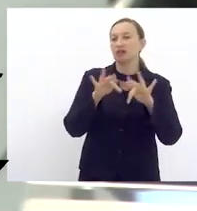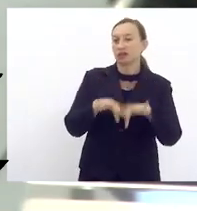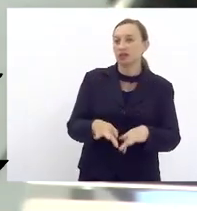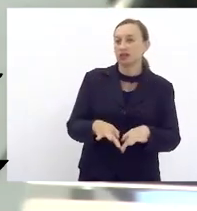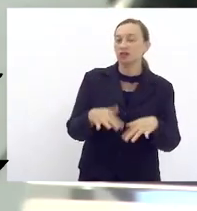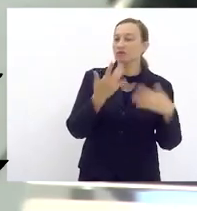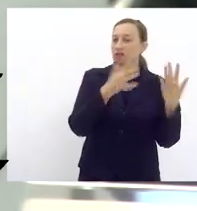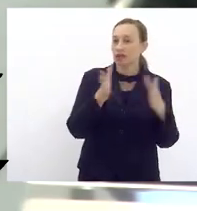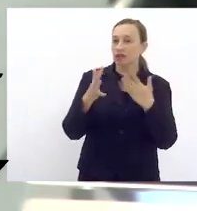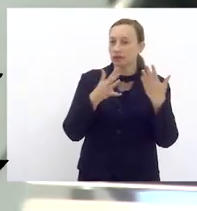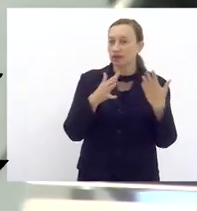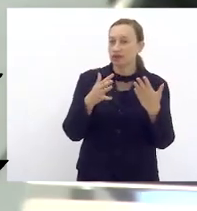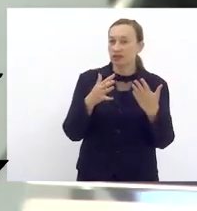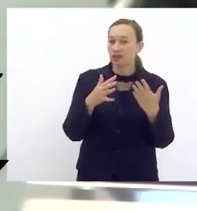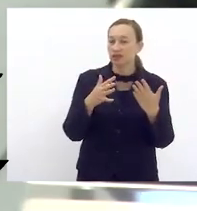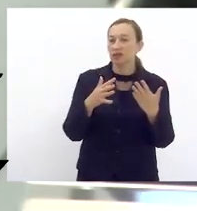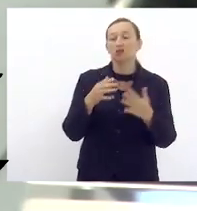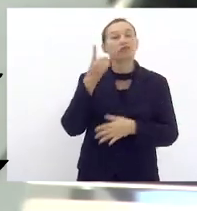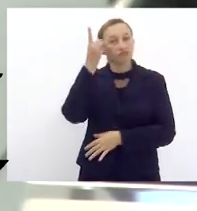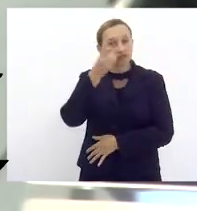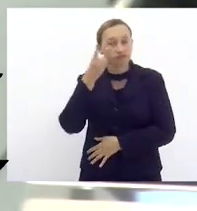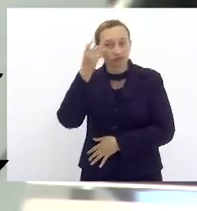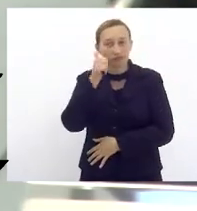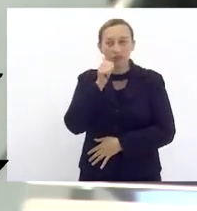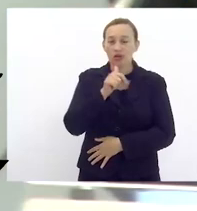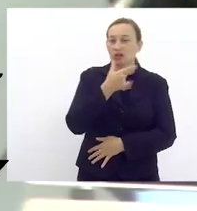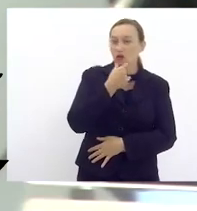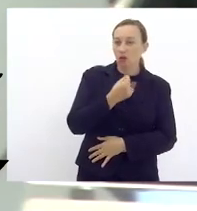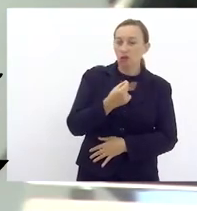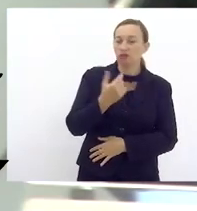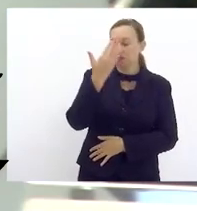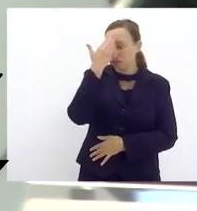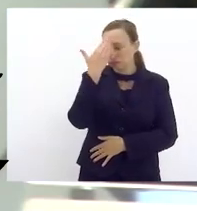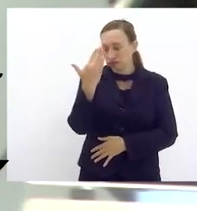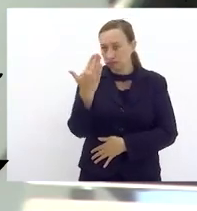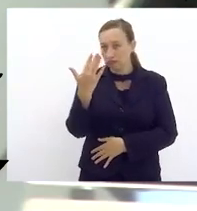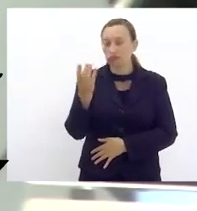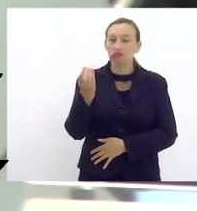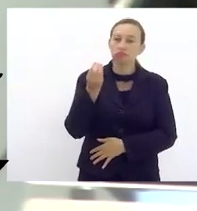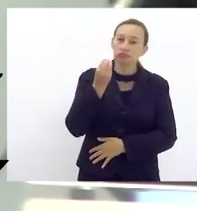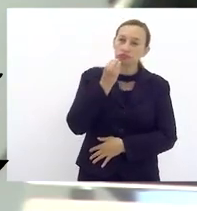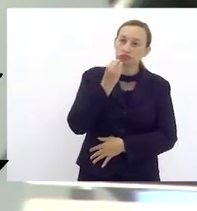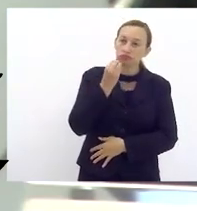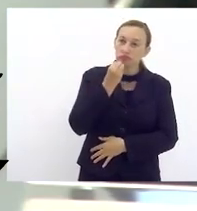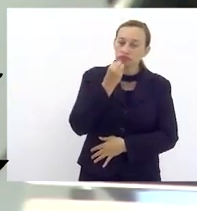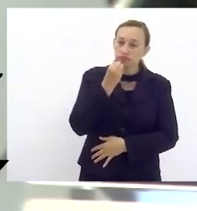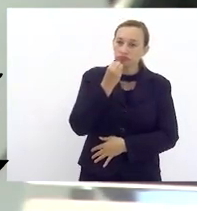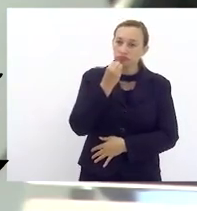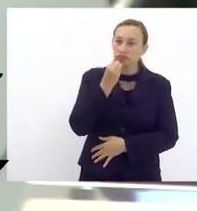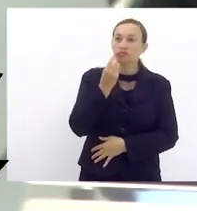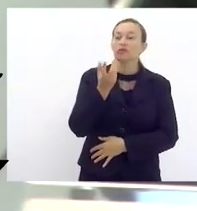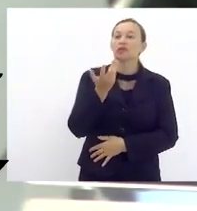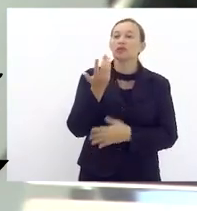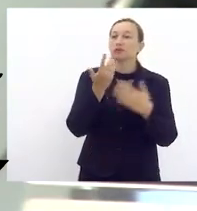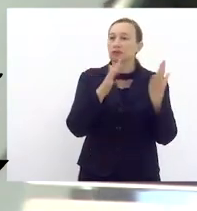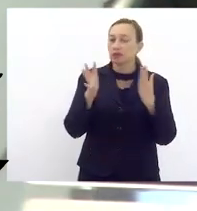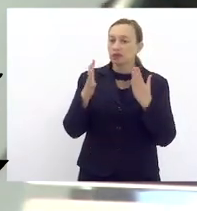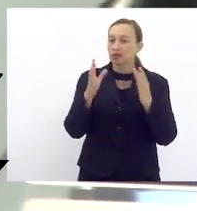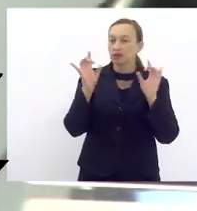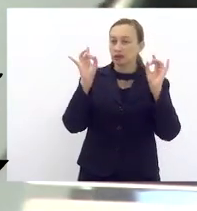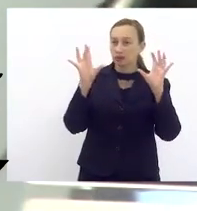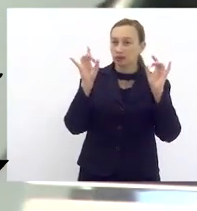saudando as deputadas e deputados e agradecendo essa oportunidade e saudando especialmente